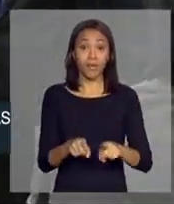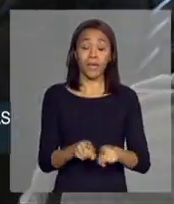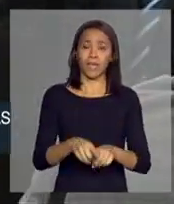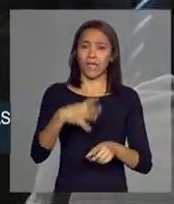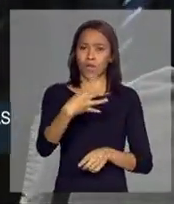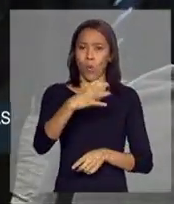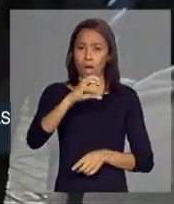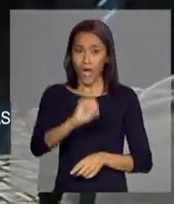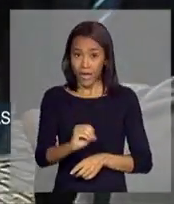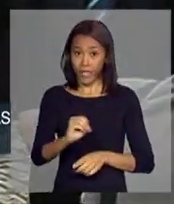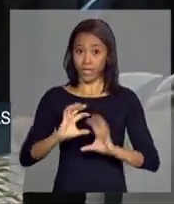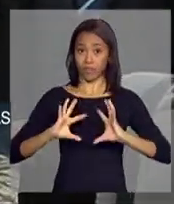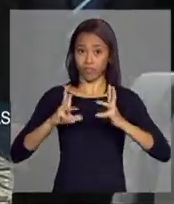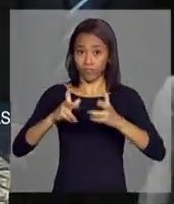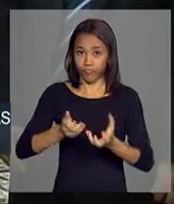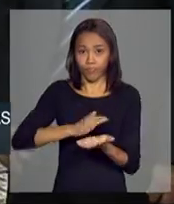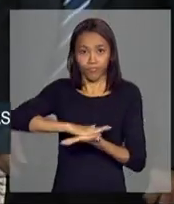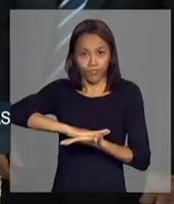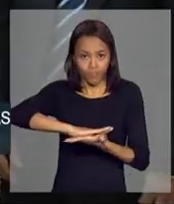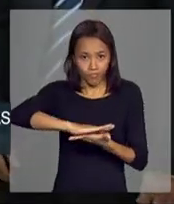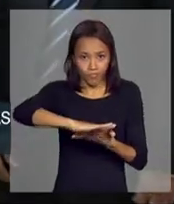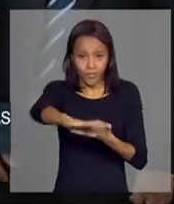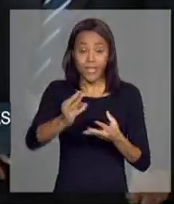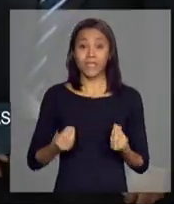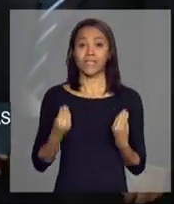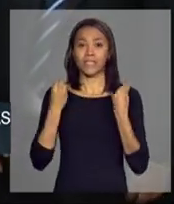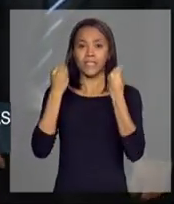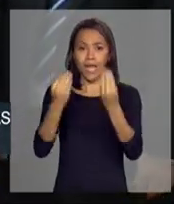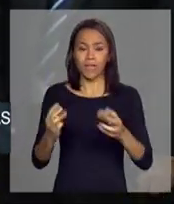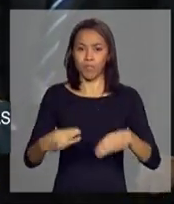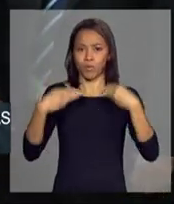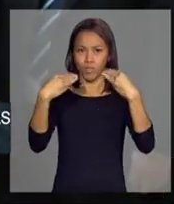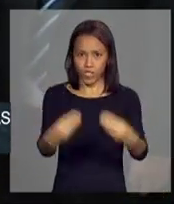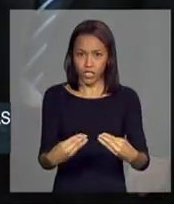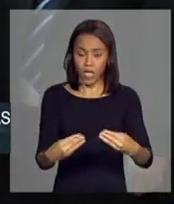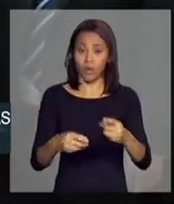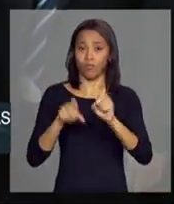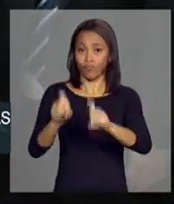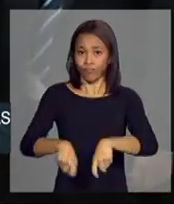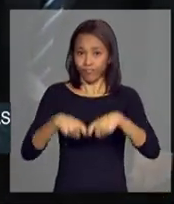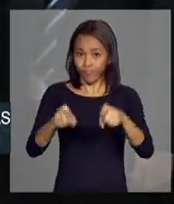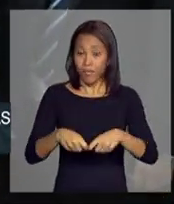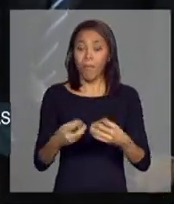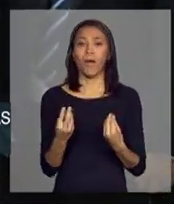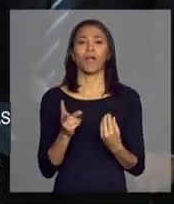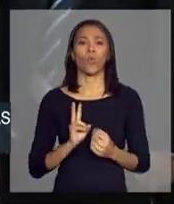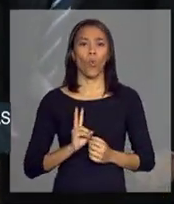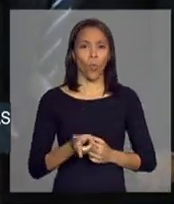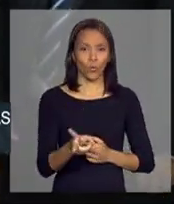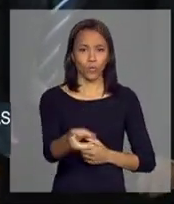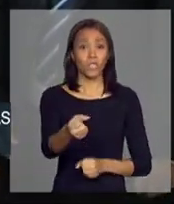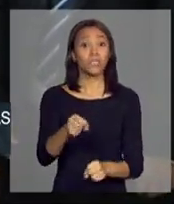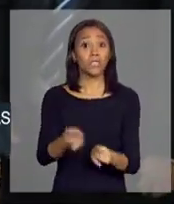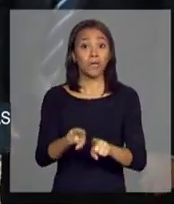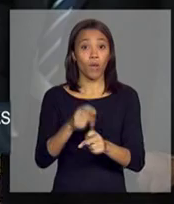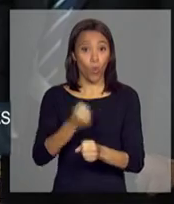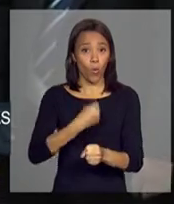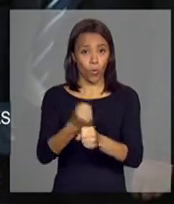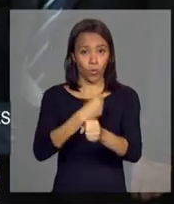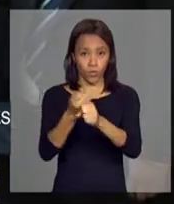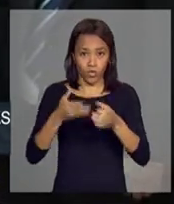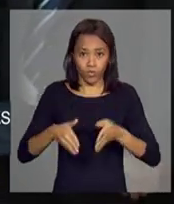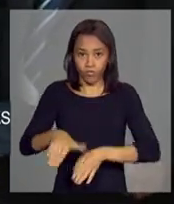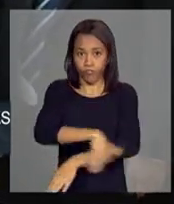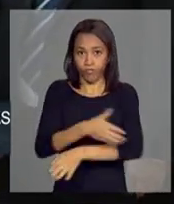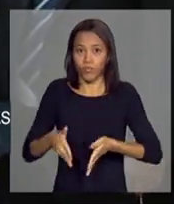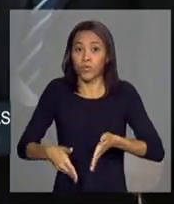niveladoras doadas pelo ministério do desenvolvimento agrário para manutenção e construção de estradas vicinais